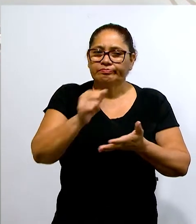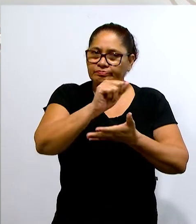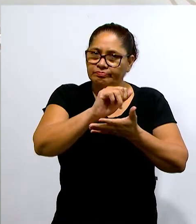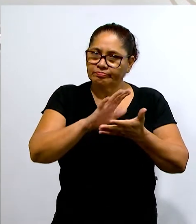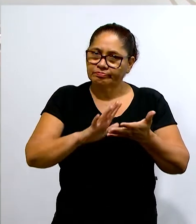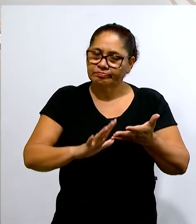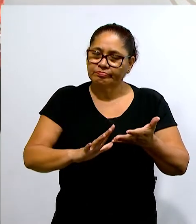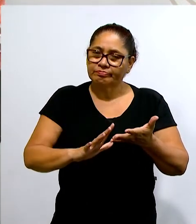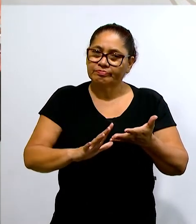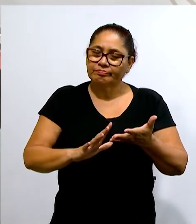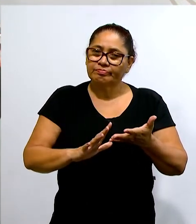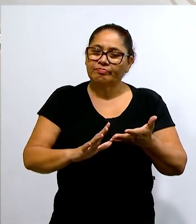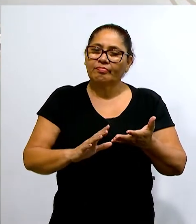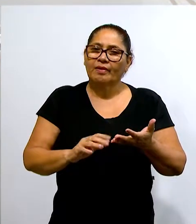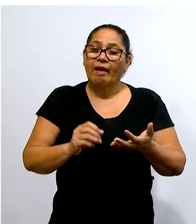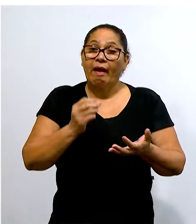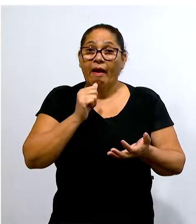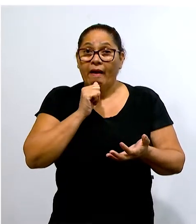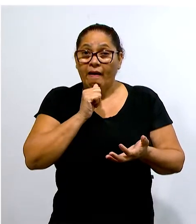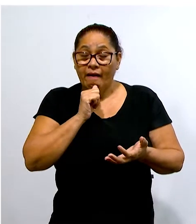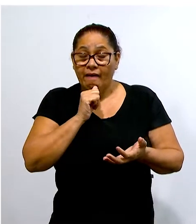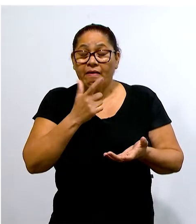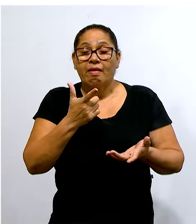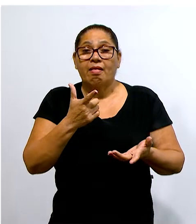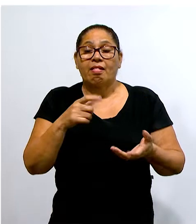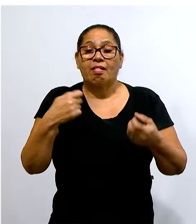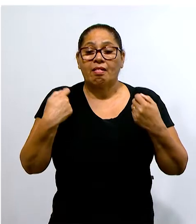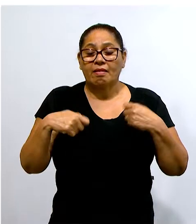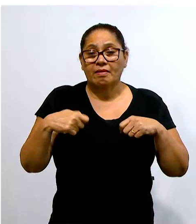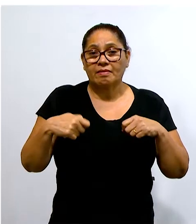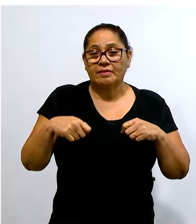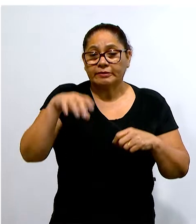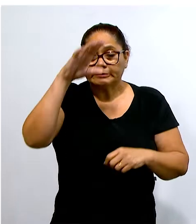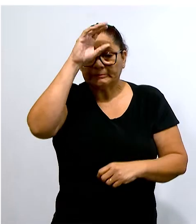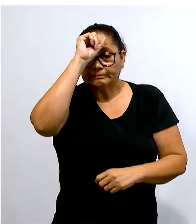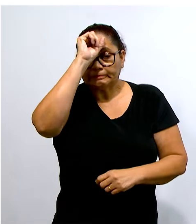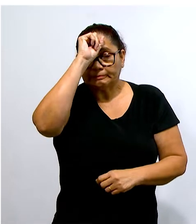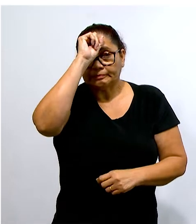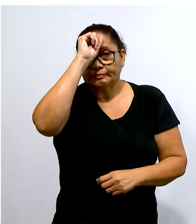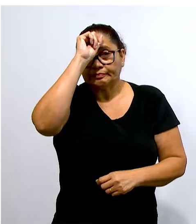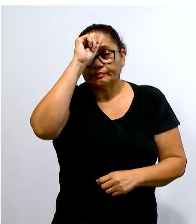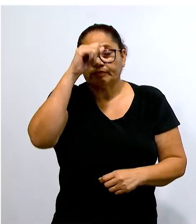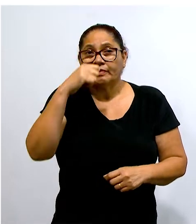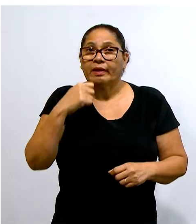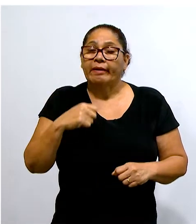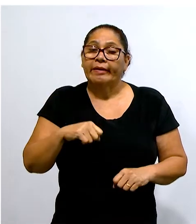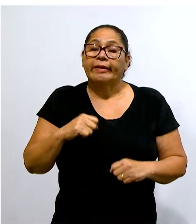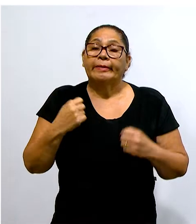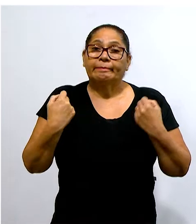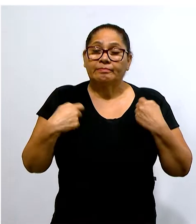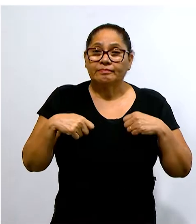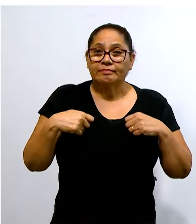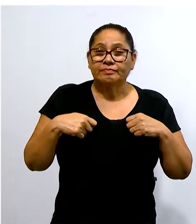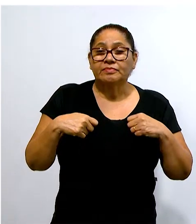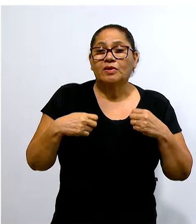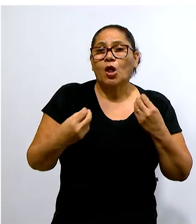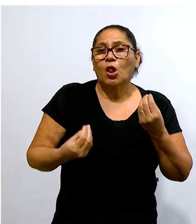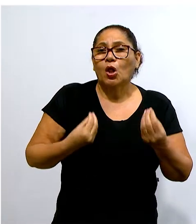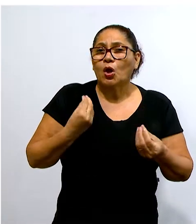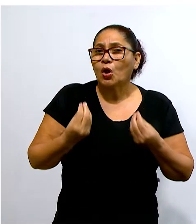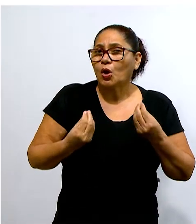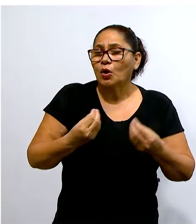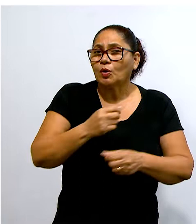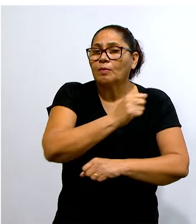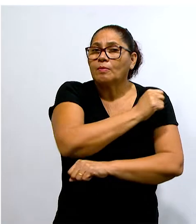atividades. Ainda, essa aprendizagem, ela deve deter em como os